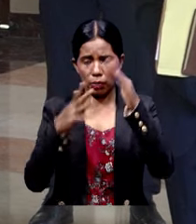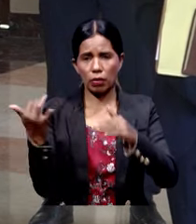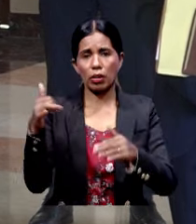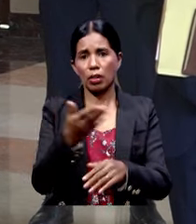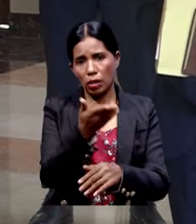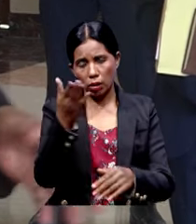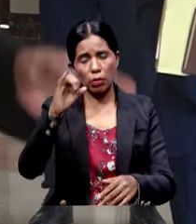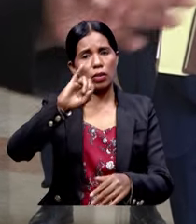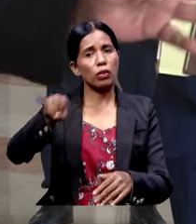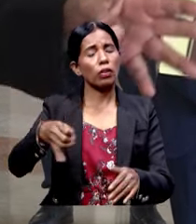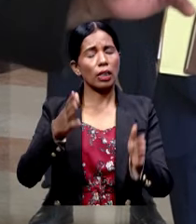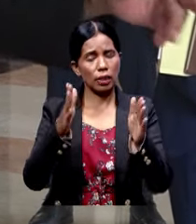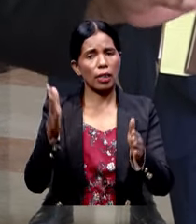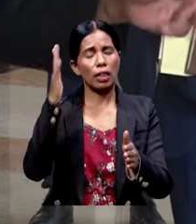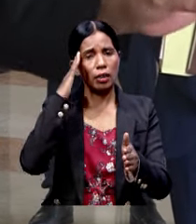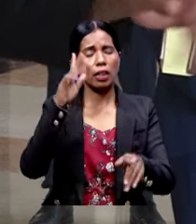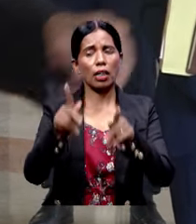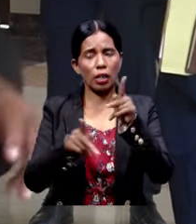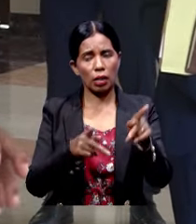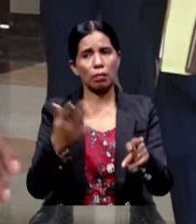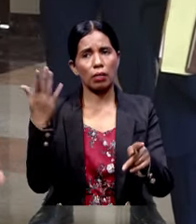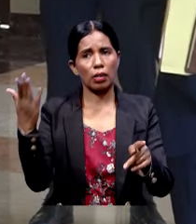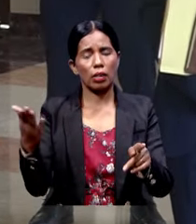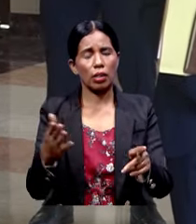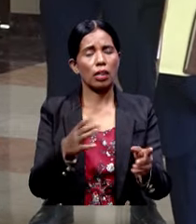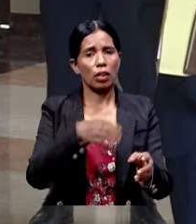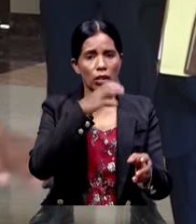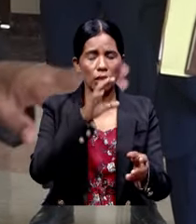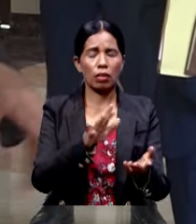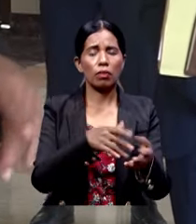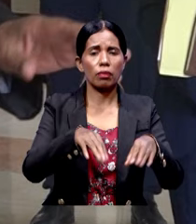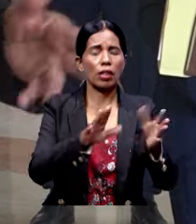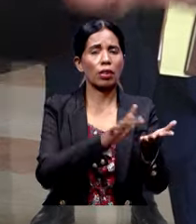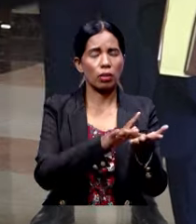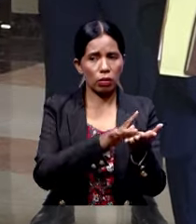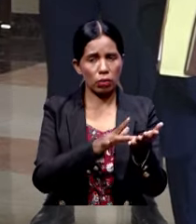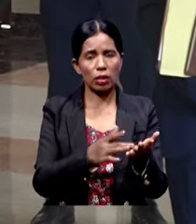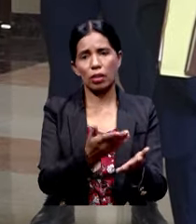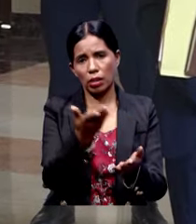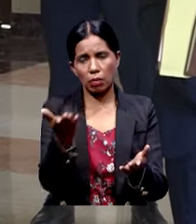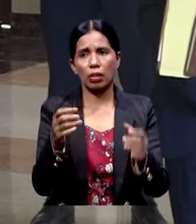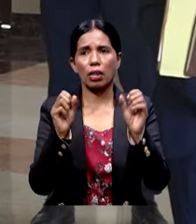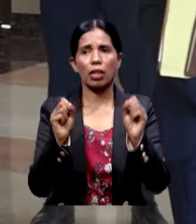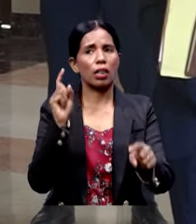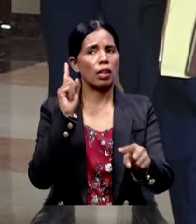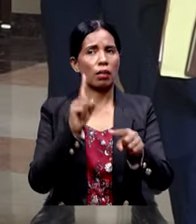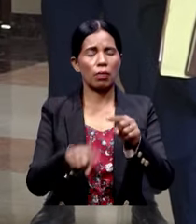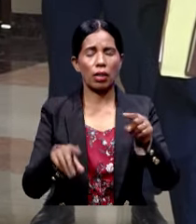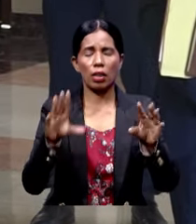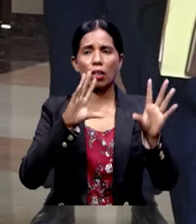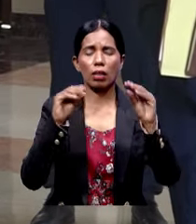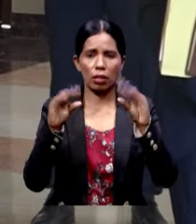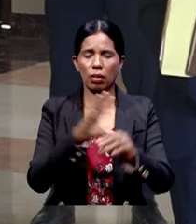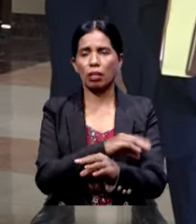não me cate na cara, ele é uma enorme, né? Consome droga, né? Fa droga, não vá, né? Lalica,